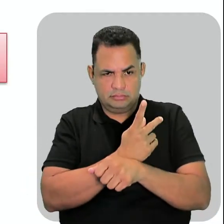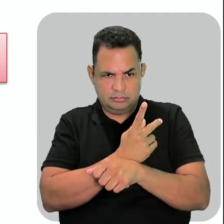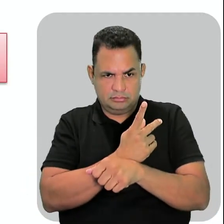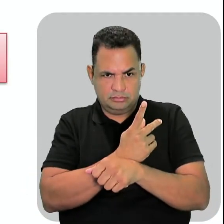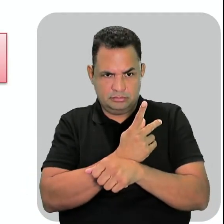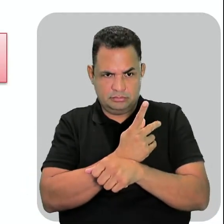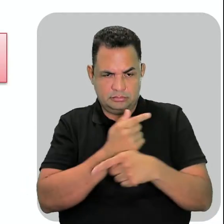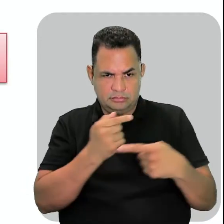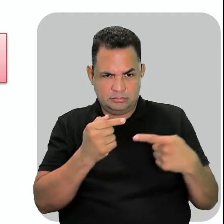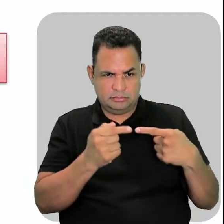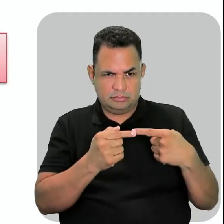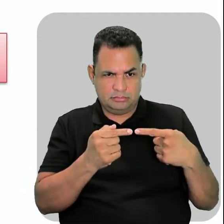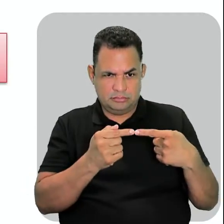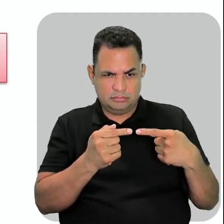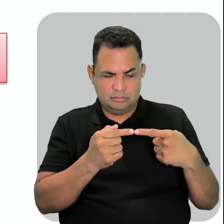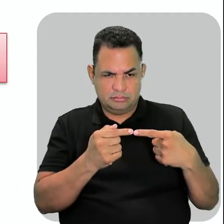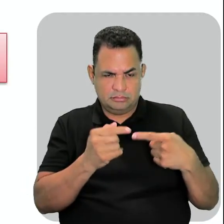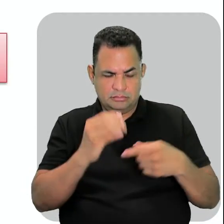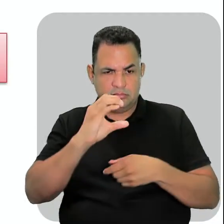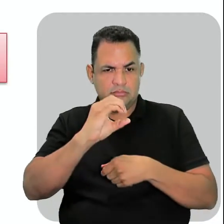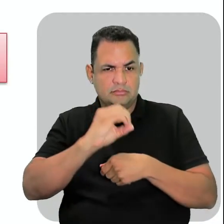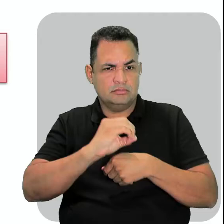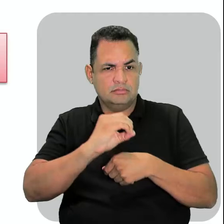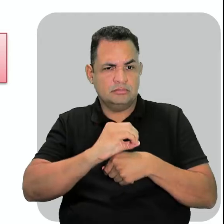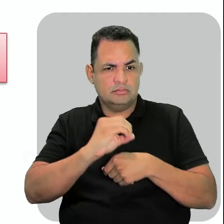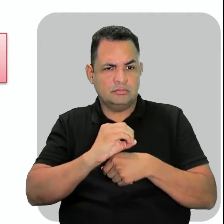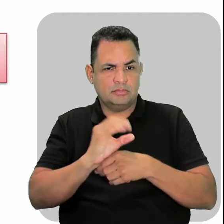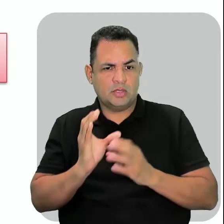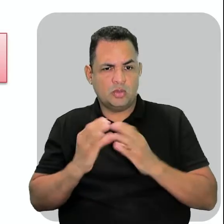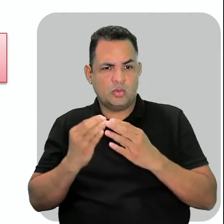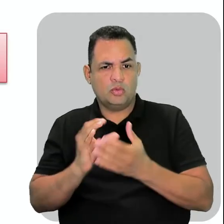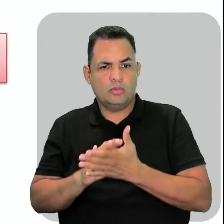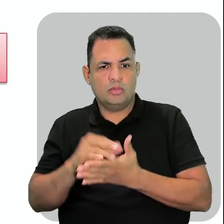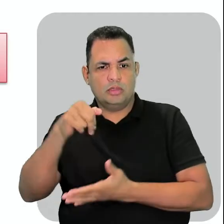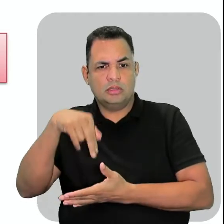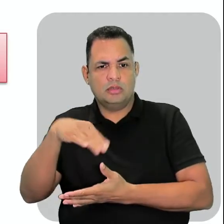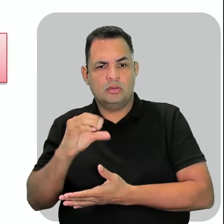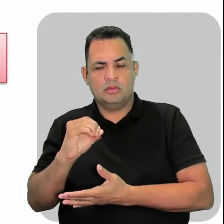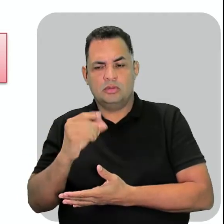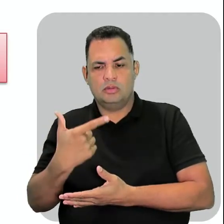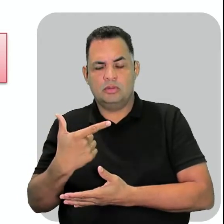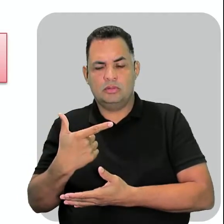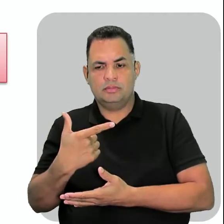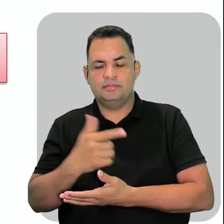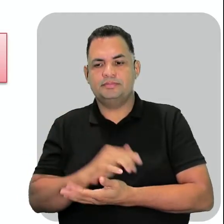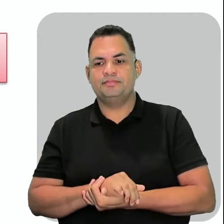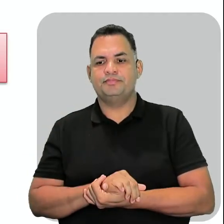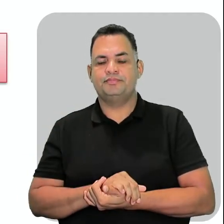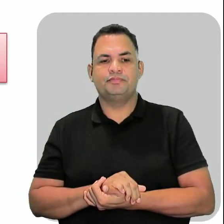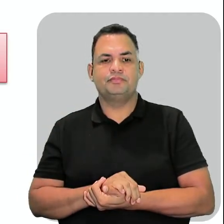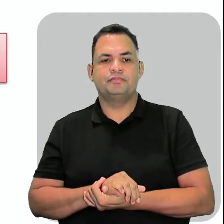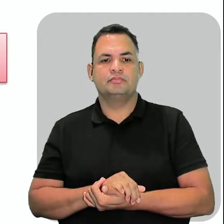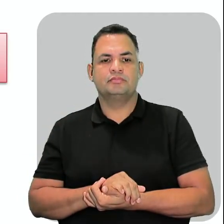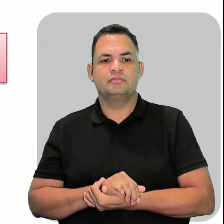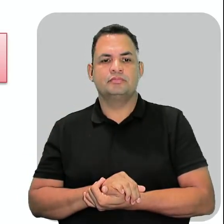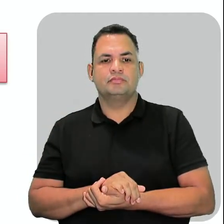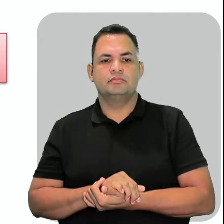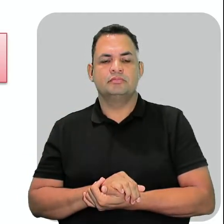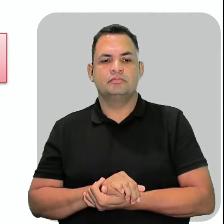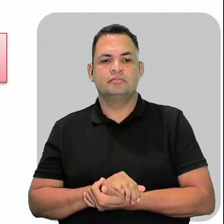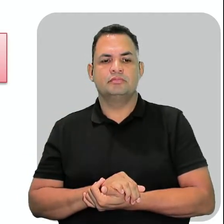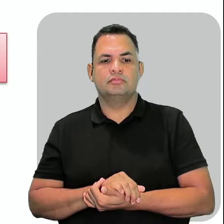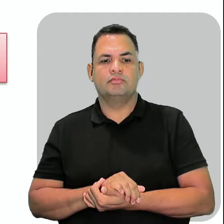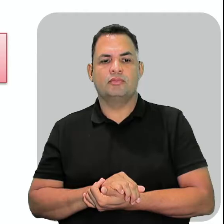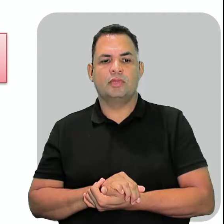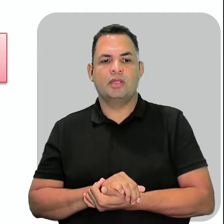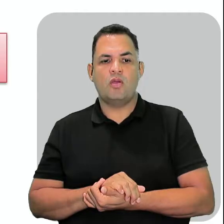hidrogênio ligado ao oxigênio e ao grupo nitro, que é o NO2. O